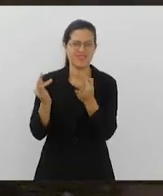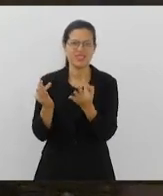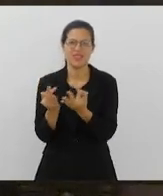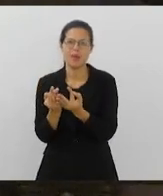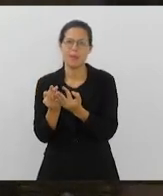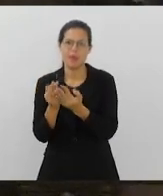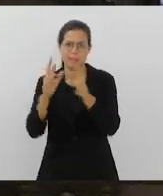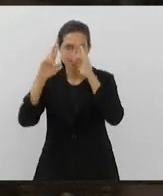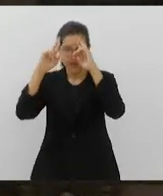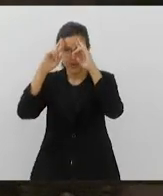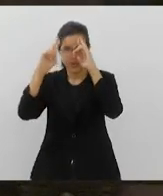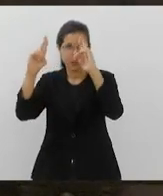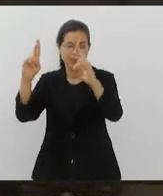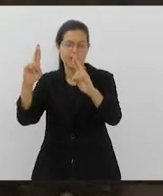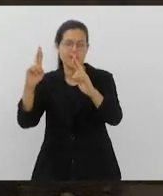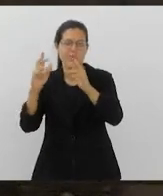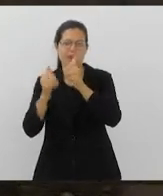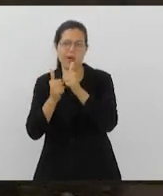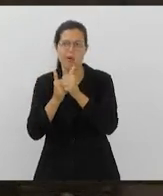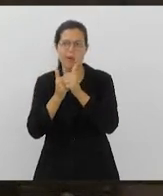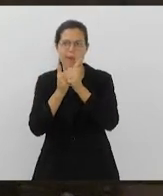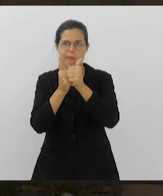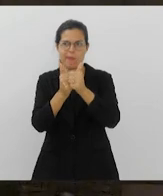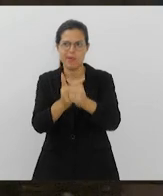senhor, acompanho.